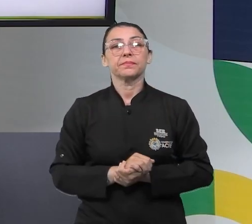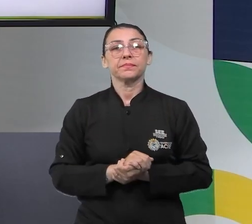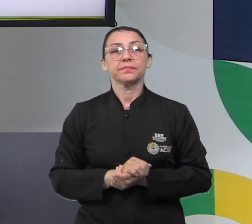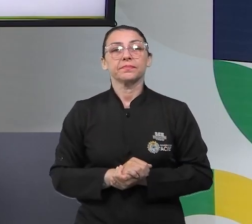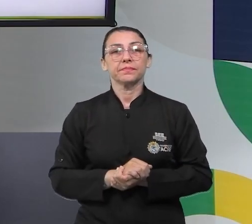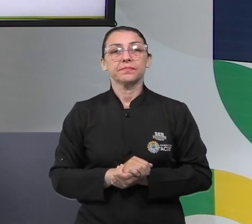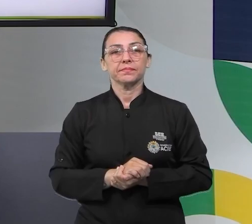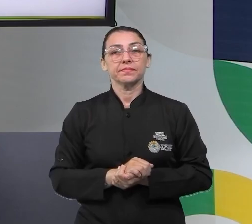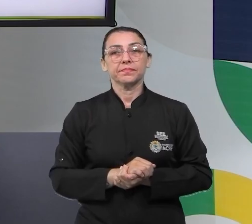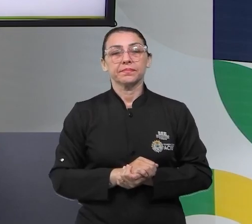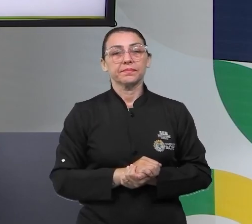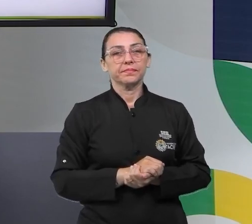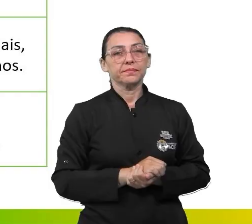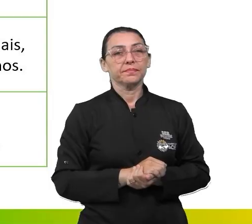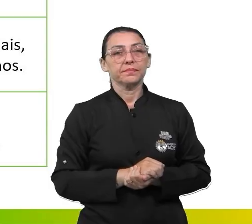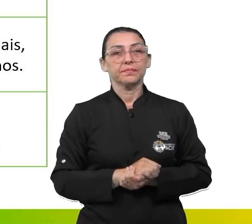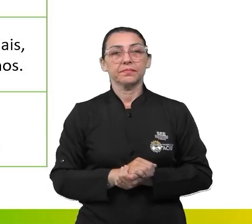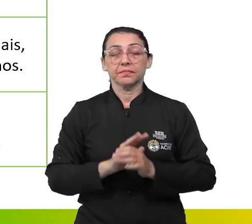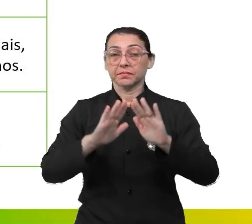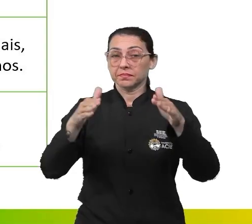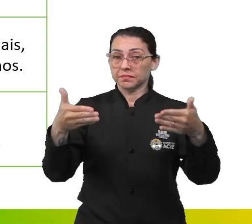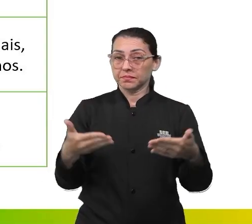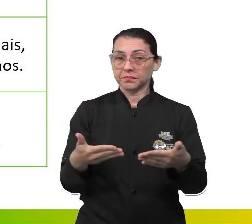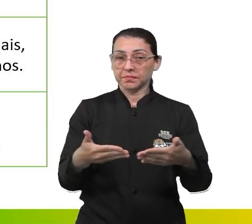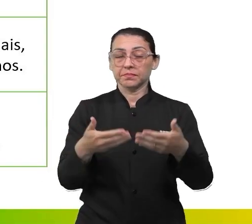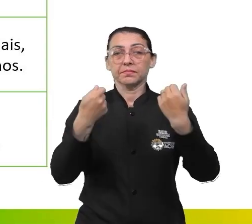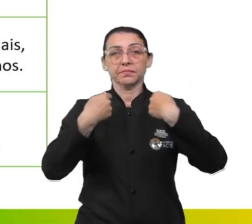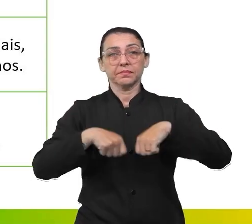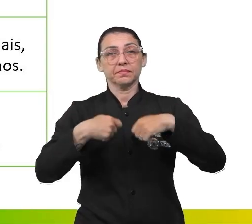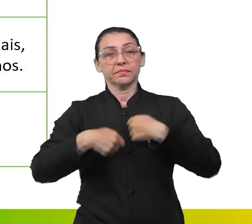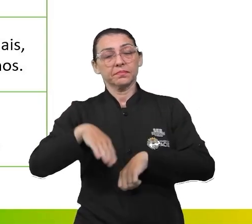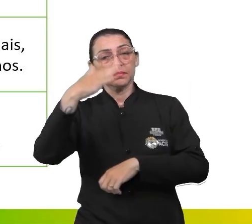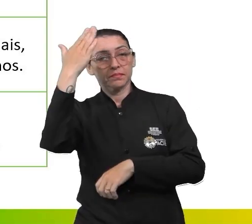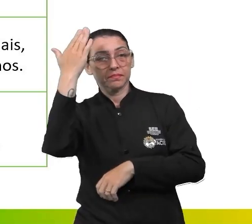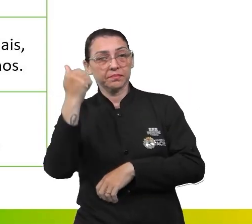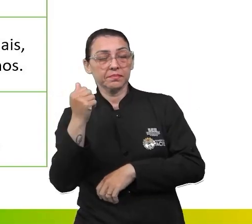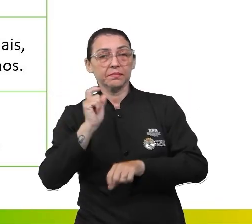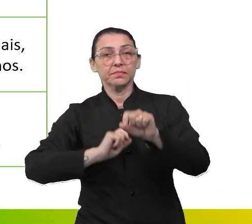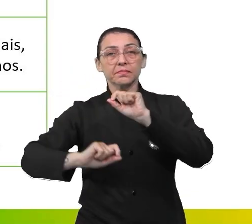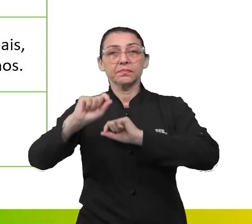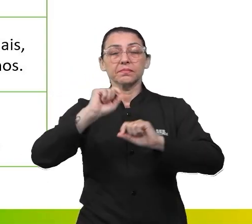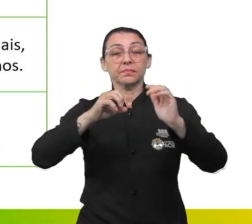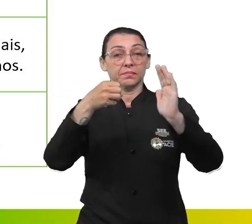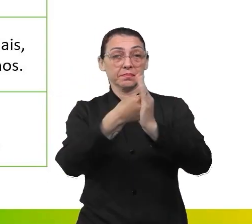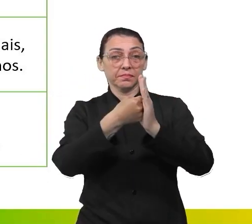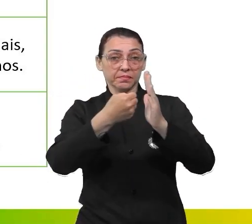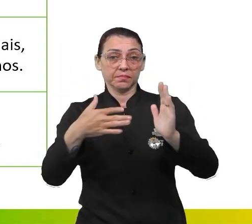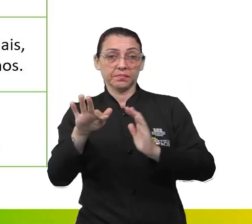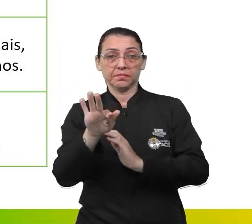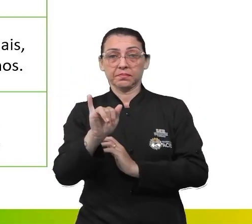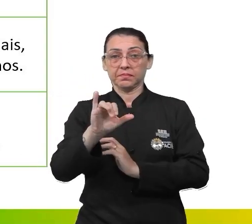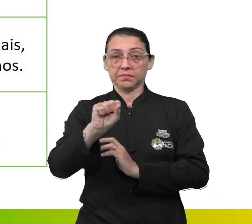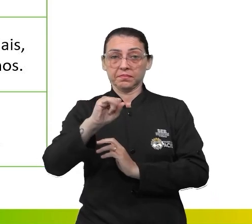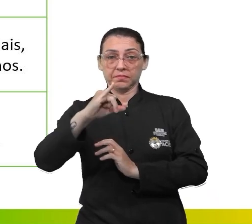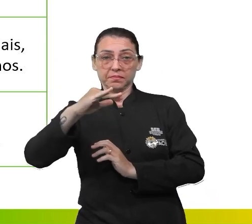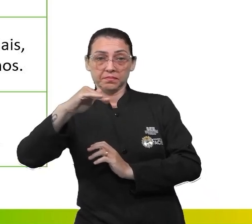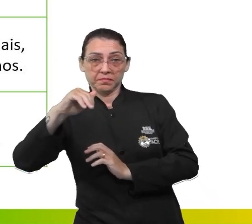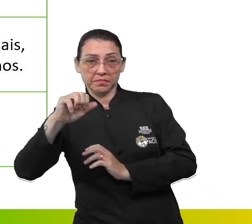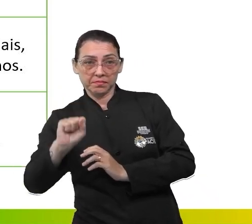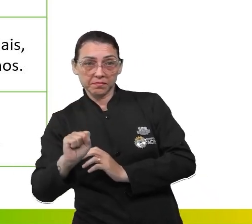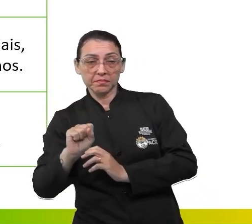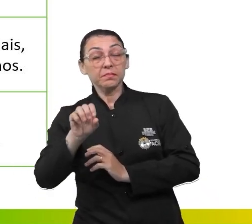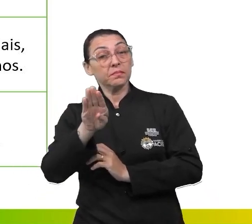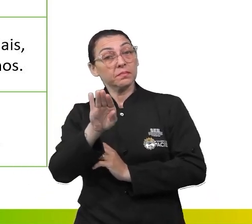então avançar na aula? Agora a gente precisa falar justamente desses aspectos físicos, bióticos